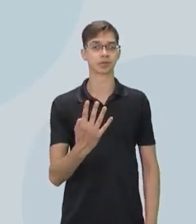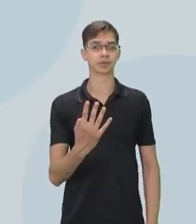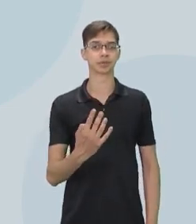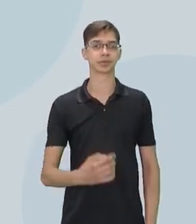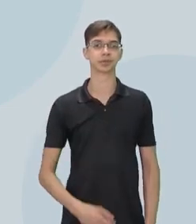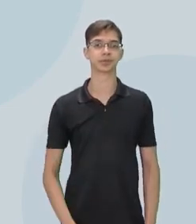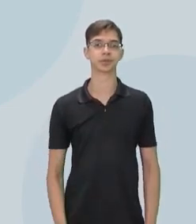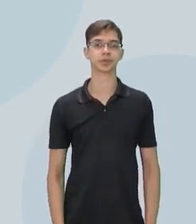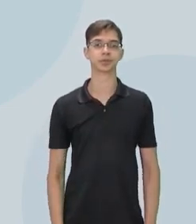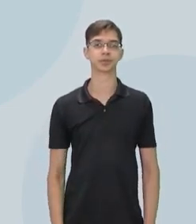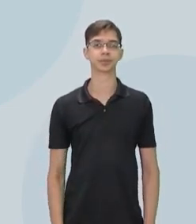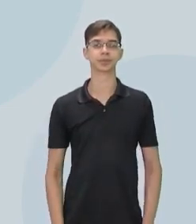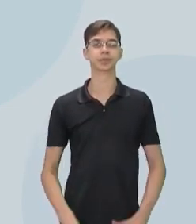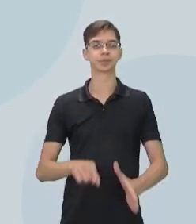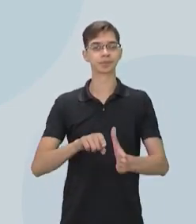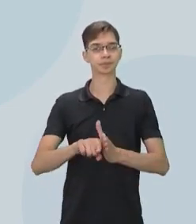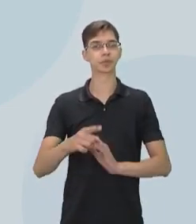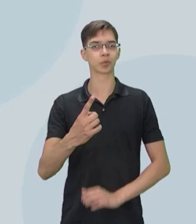Alternativa